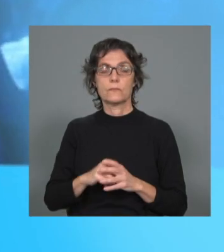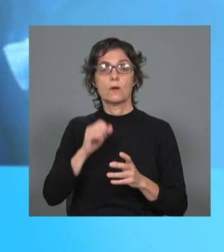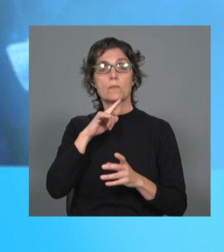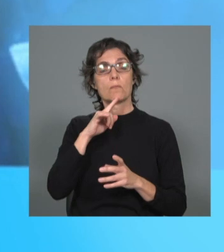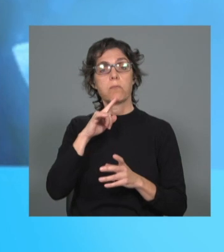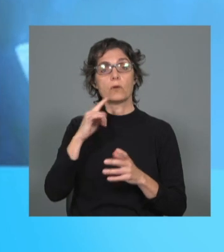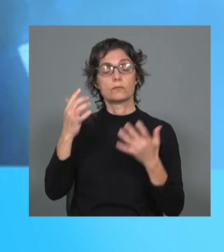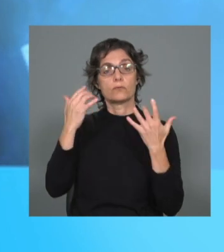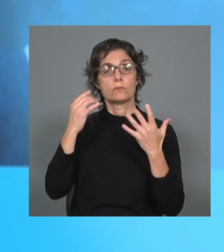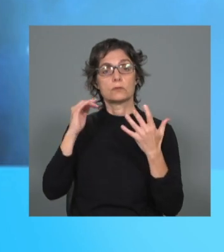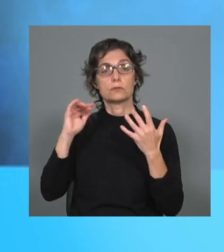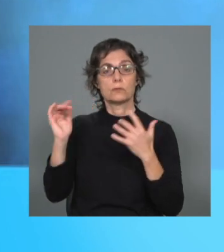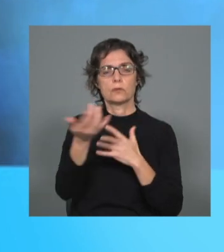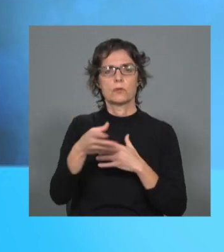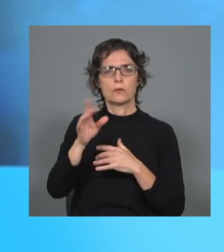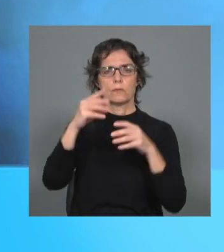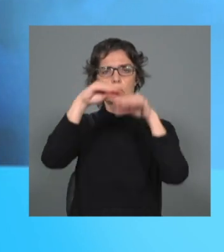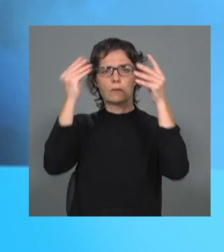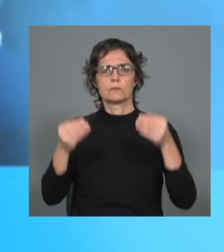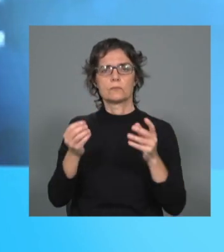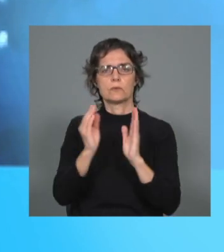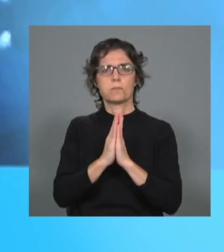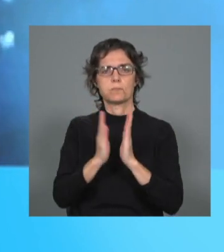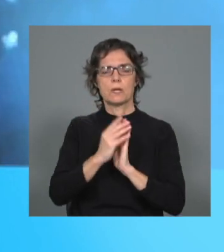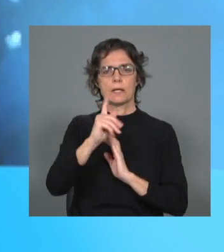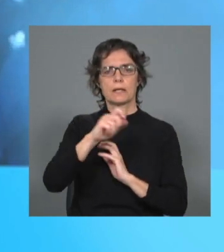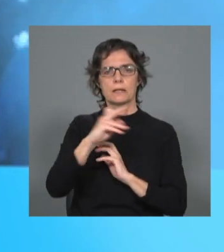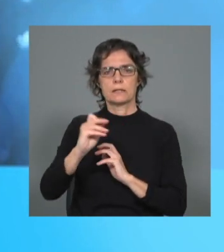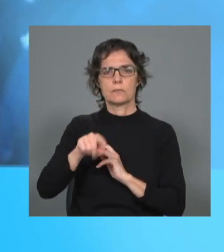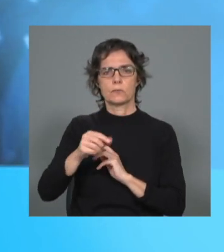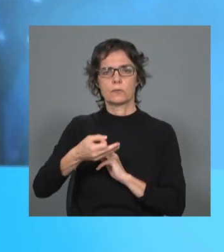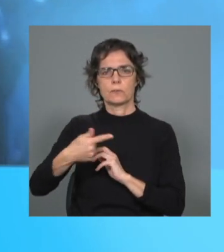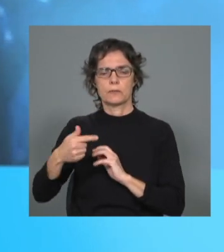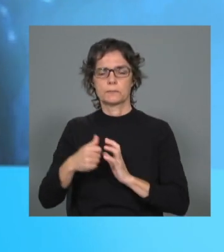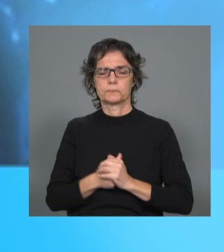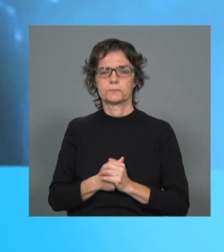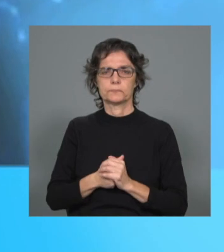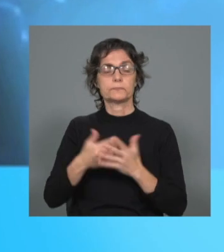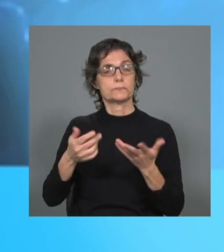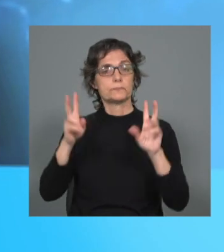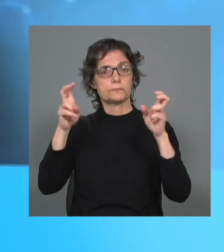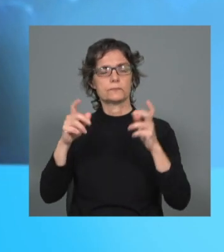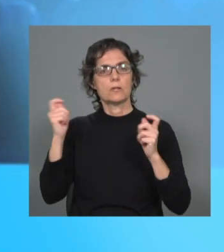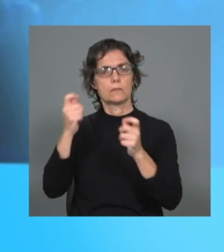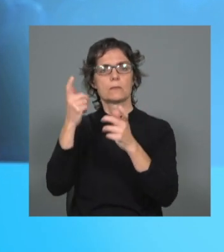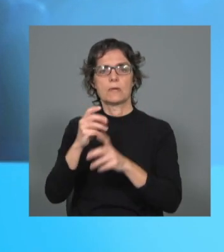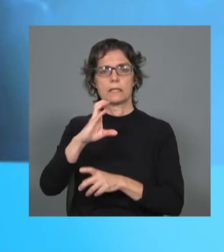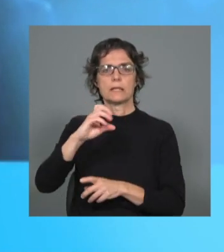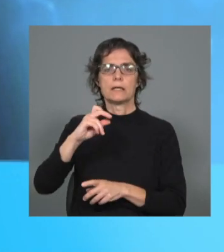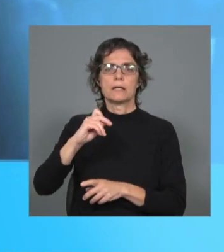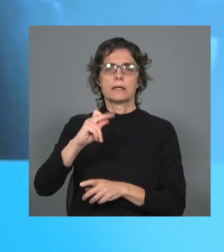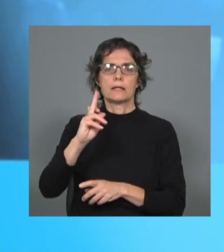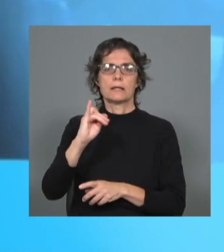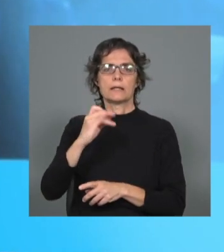Acompanhe estas e outras notícias no portal eclesia.pt. Falamos agora sobre a campanha da Caritas de apoio à